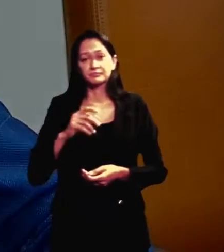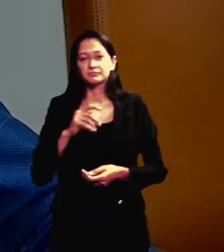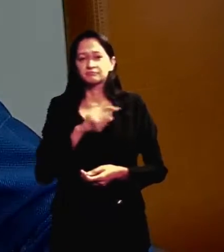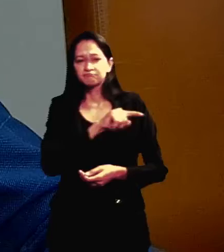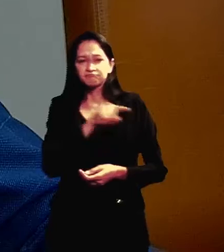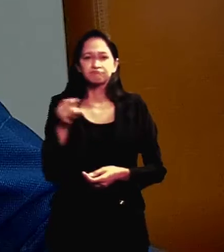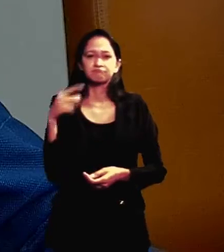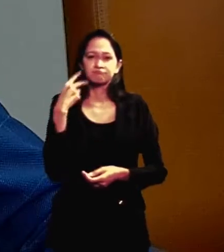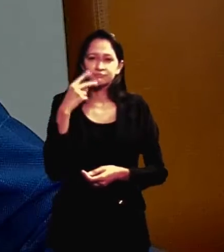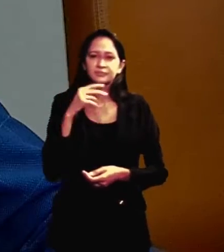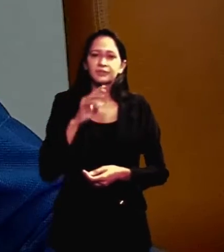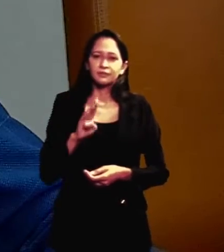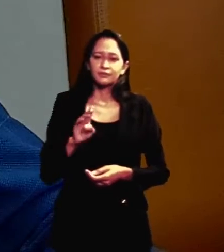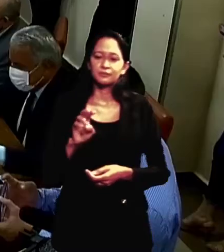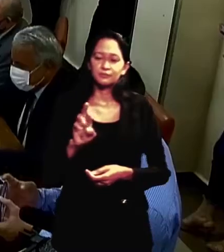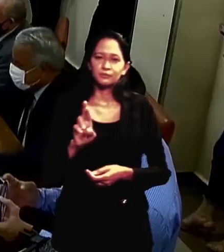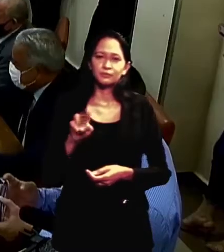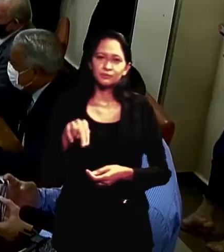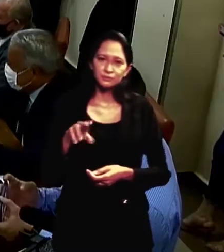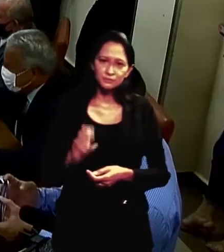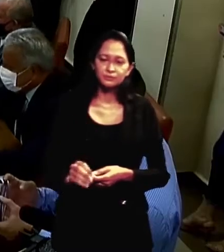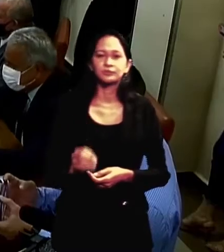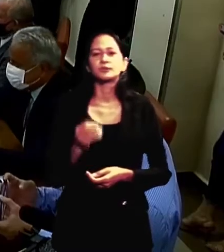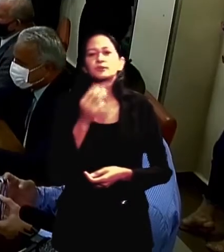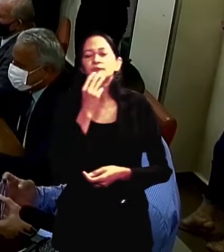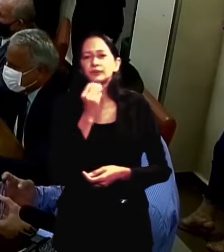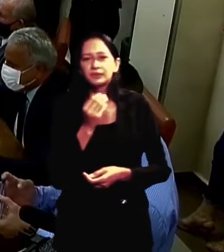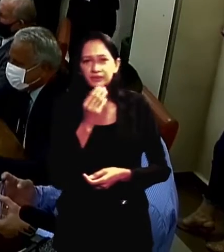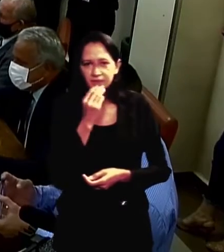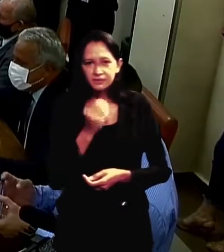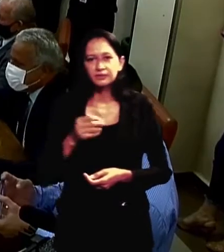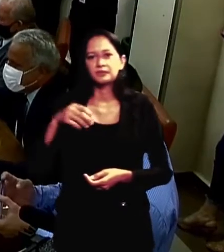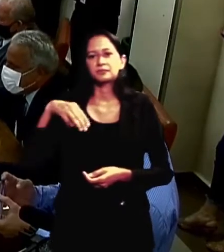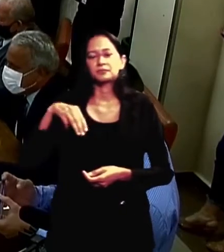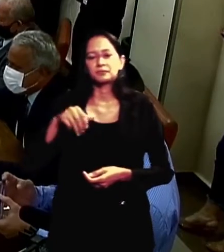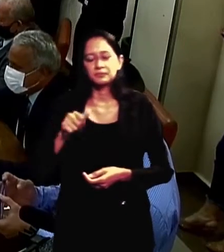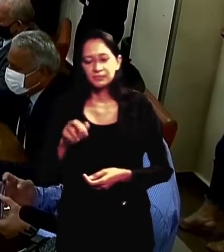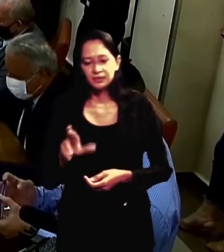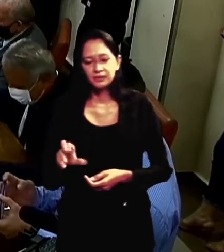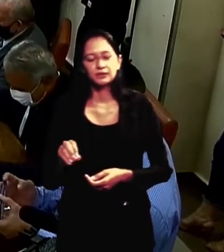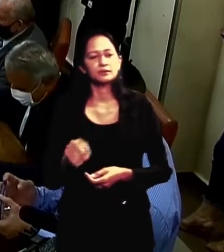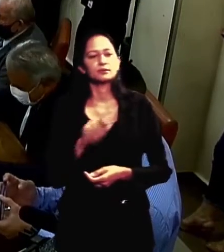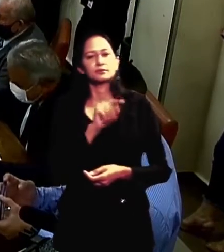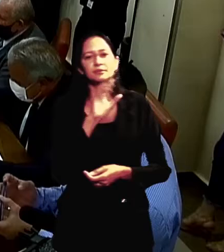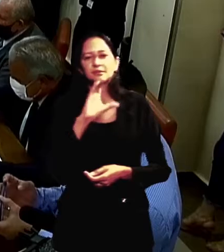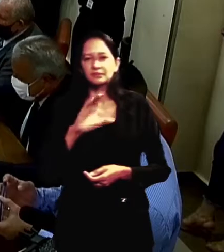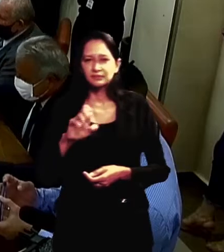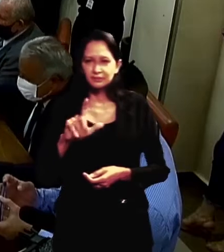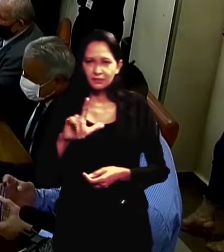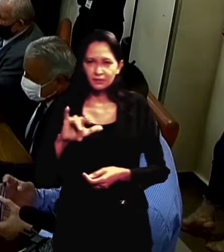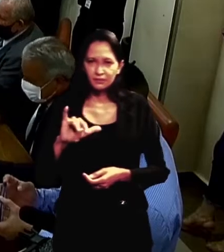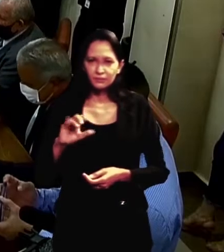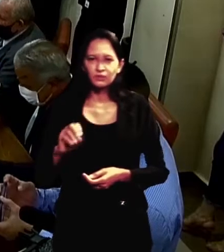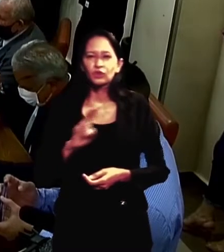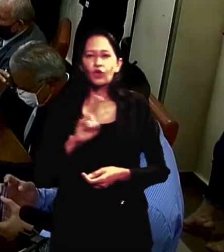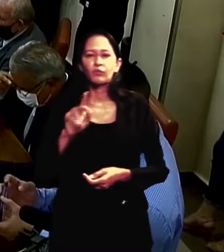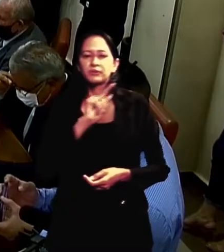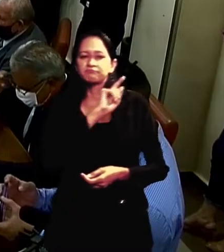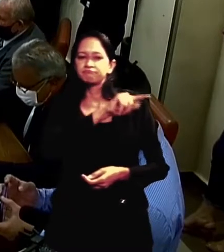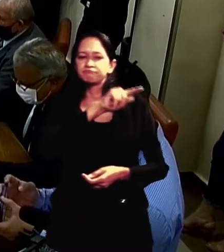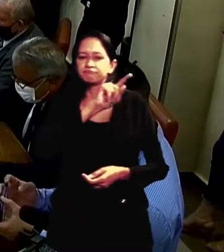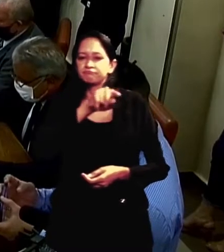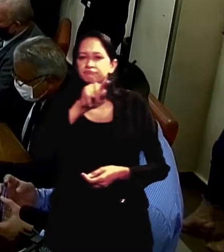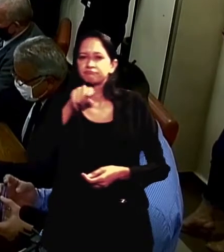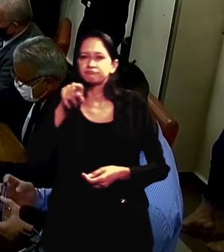Bruno Diniz, meu vizinho William Veloso, Mauro Rubem, Célio Silva,